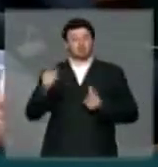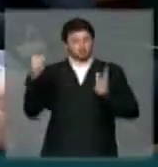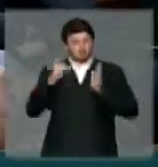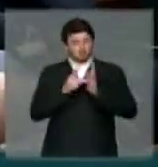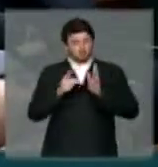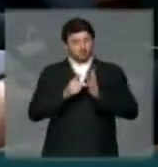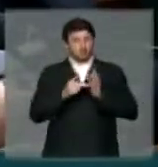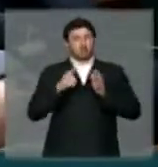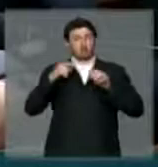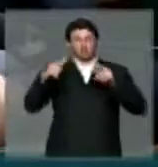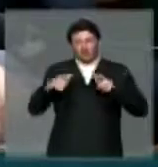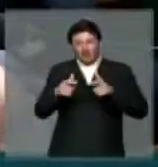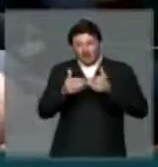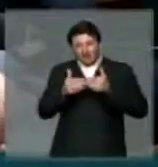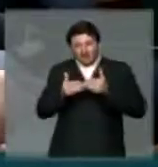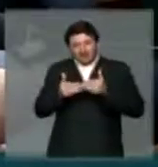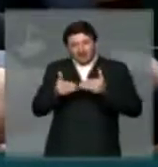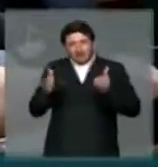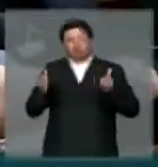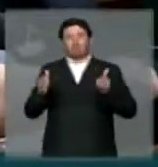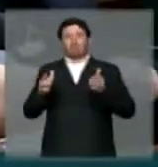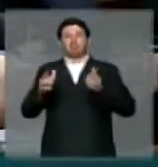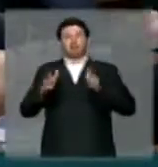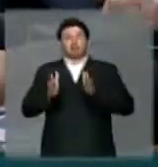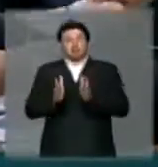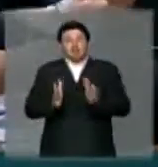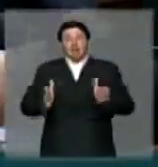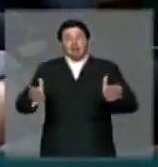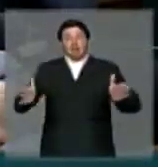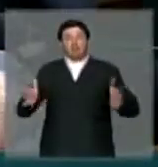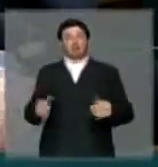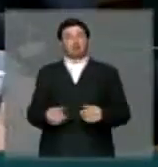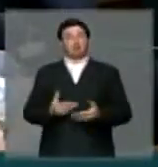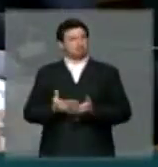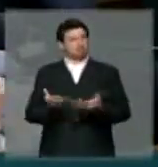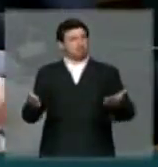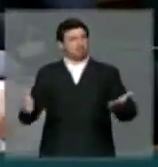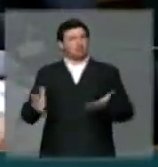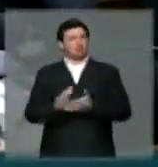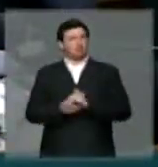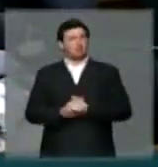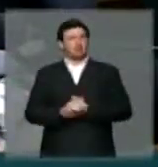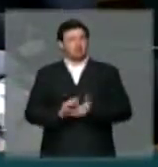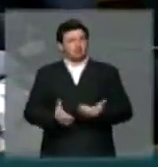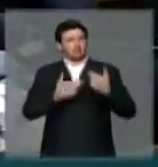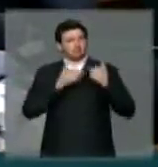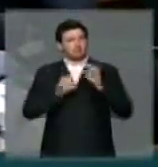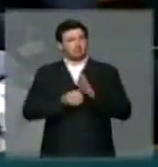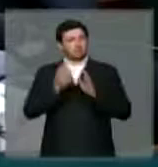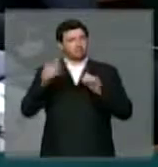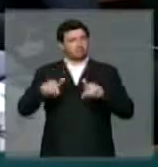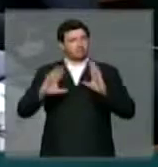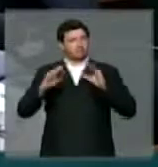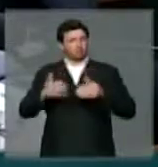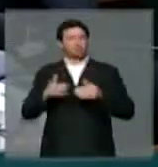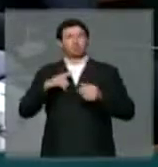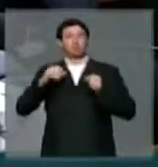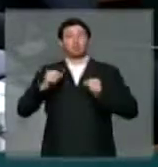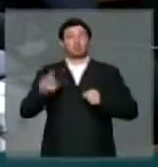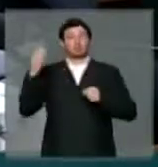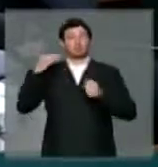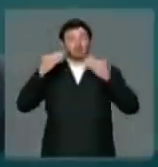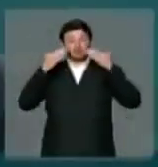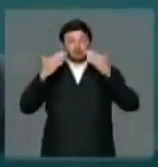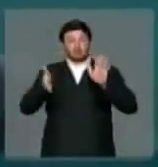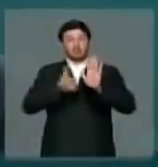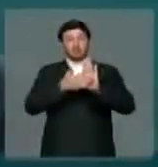fato uma brecha que tem que ser alargada, e ela já perdeu algumas dessas prerrogativas. Essa comissão já tinha o poder de